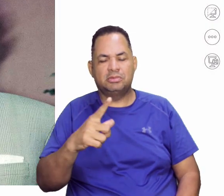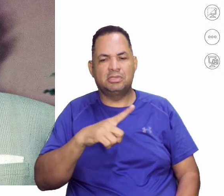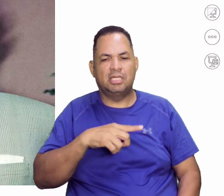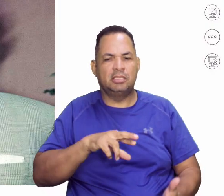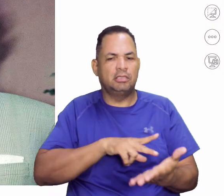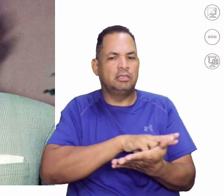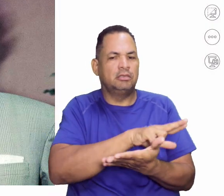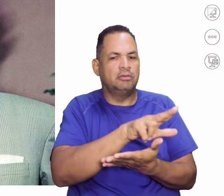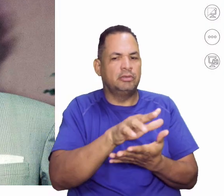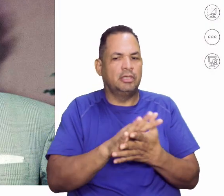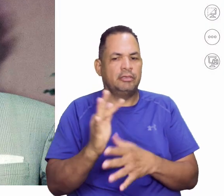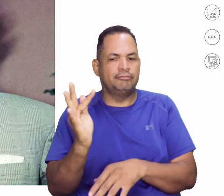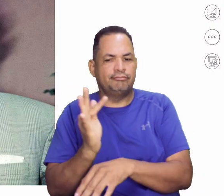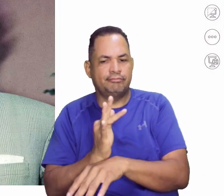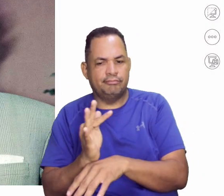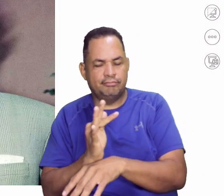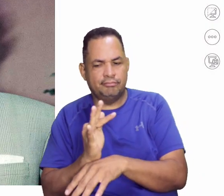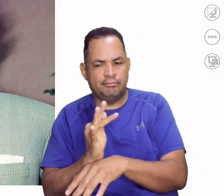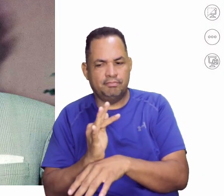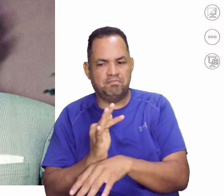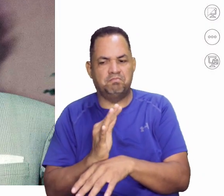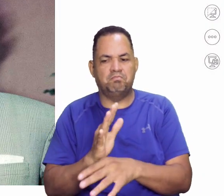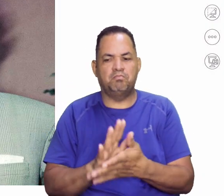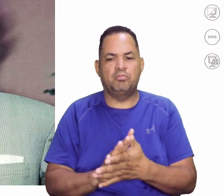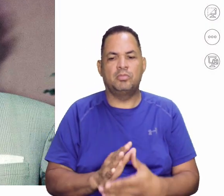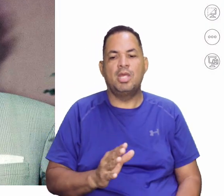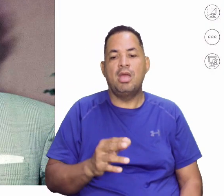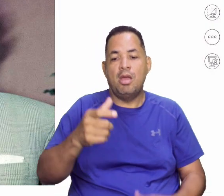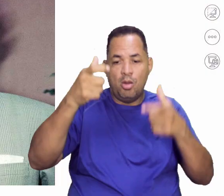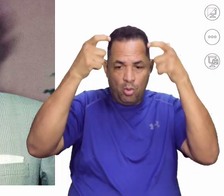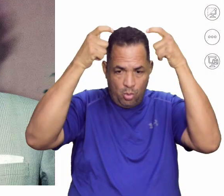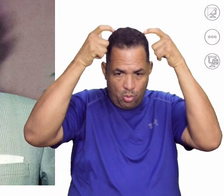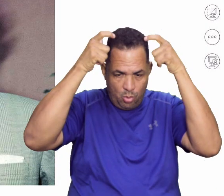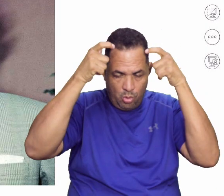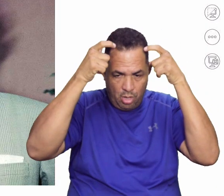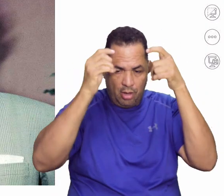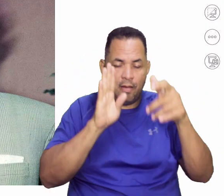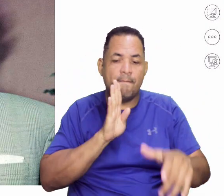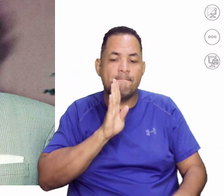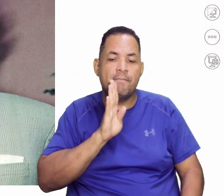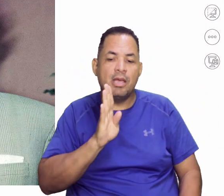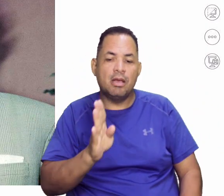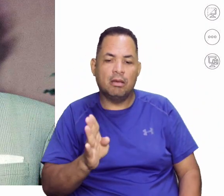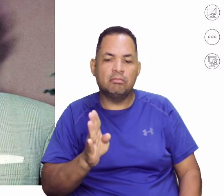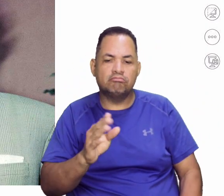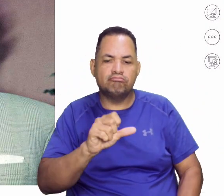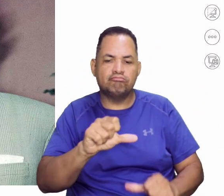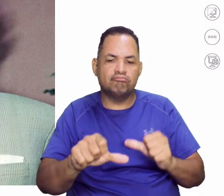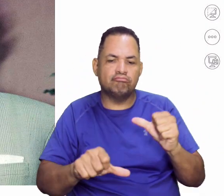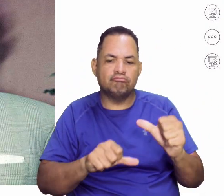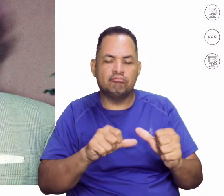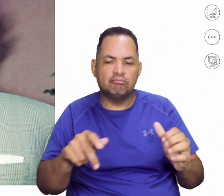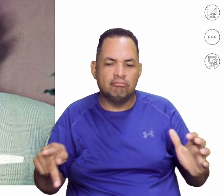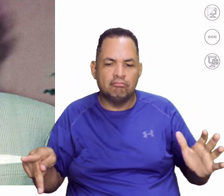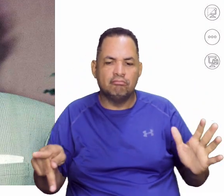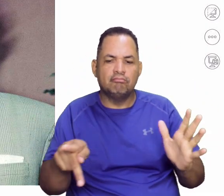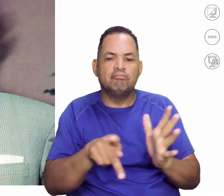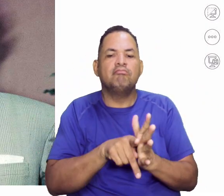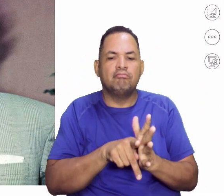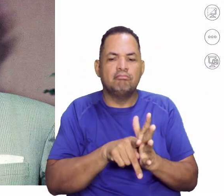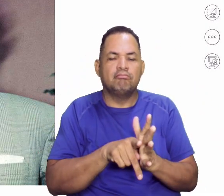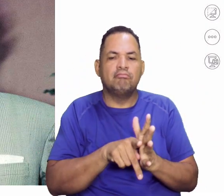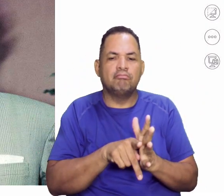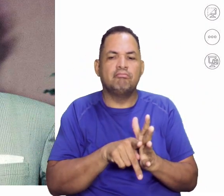esse rei, que era um rei belga, que vai transformar o Congo em propriedade